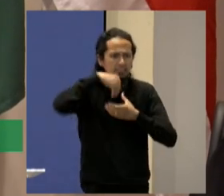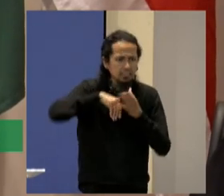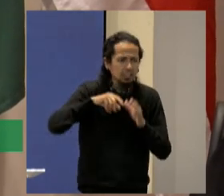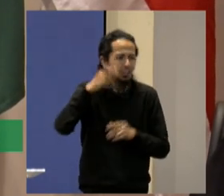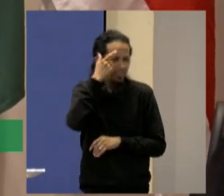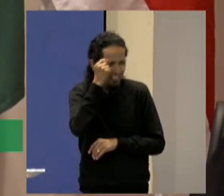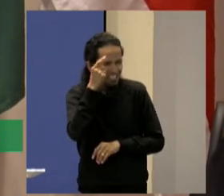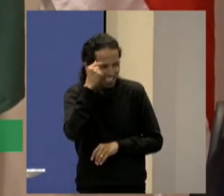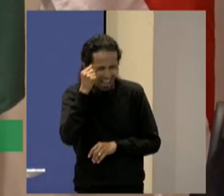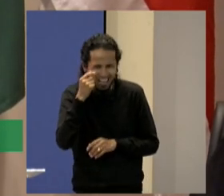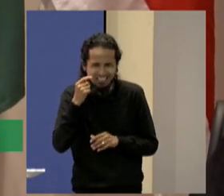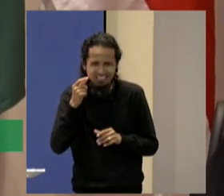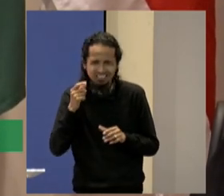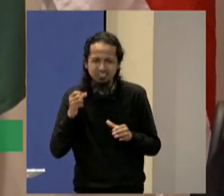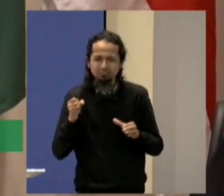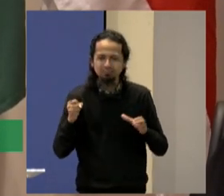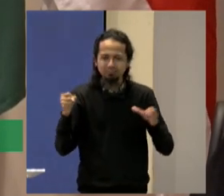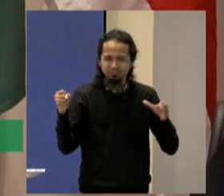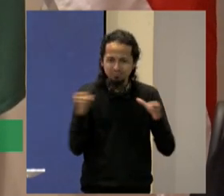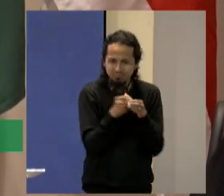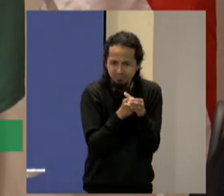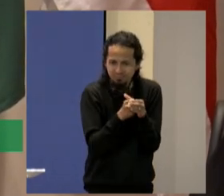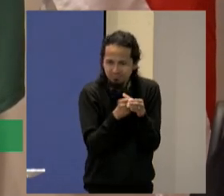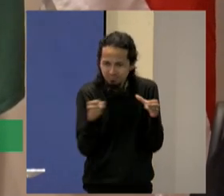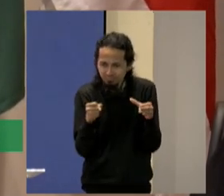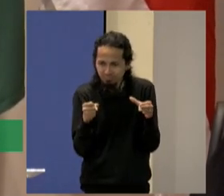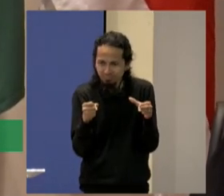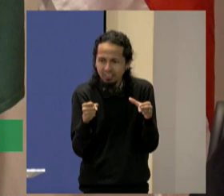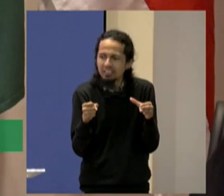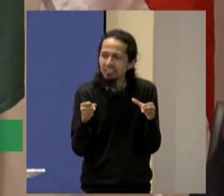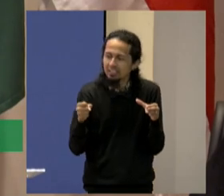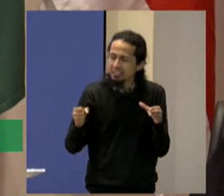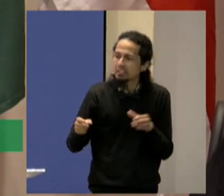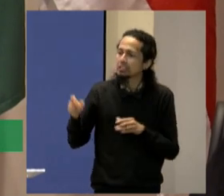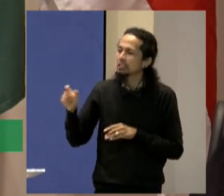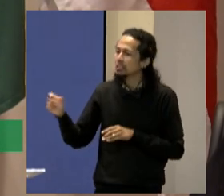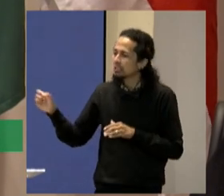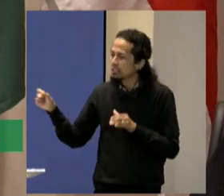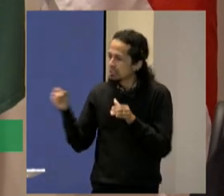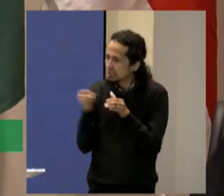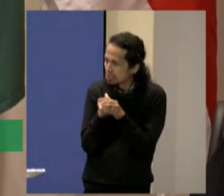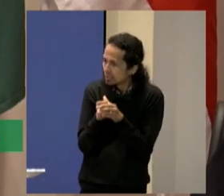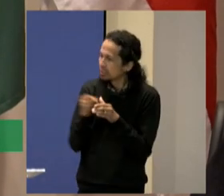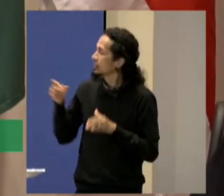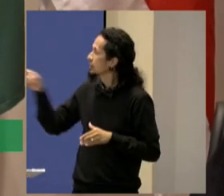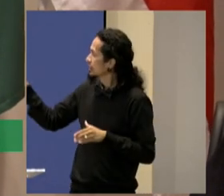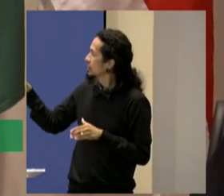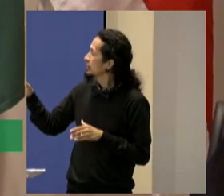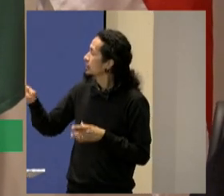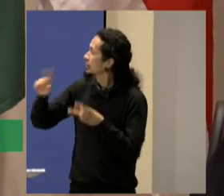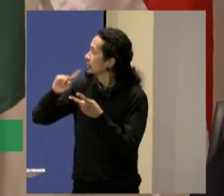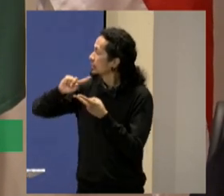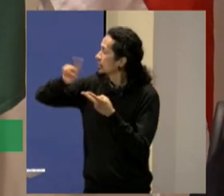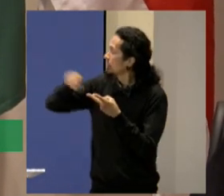gente teve também um Trajetórias com o fotógrafo Rony, que conta para a gente por que ele se tornou